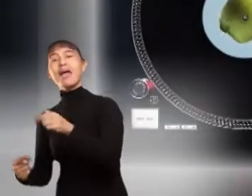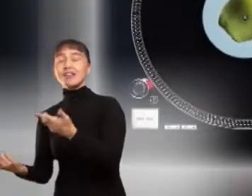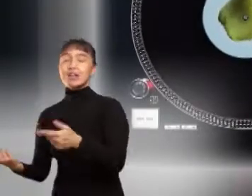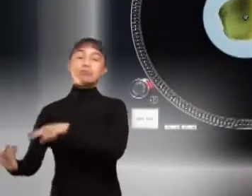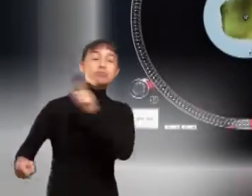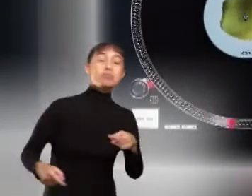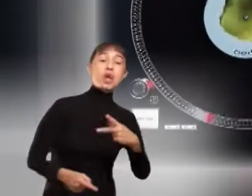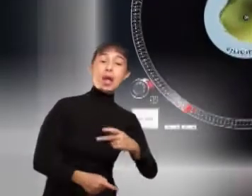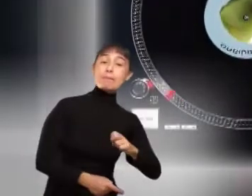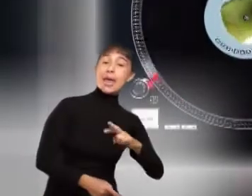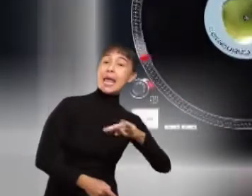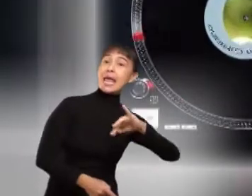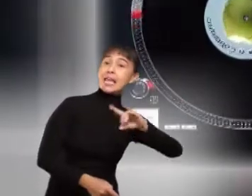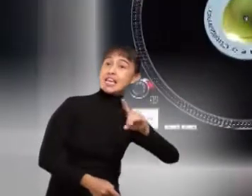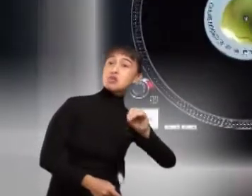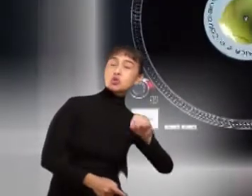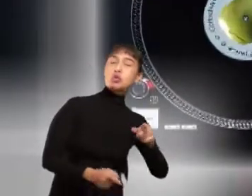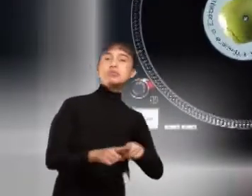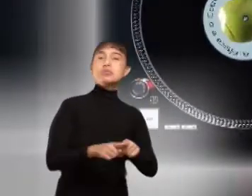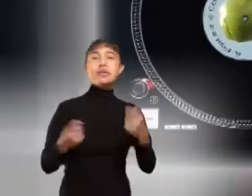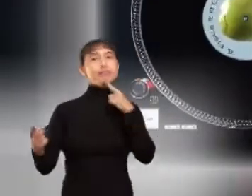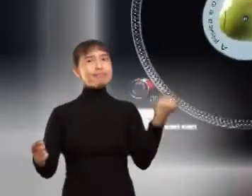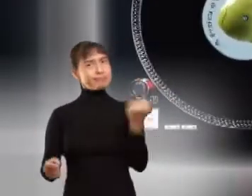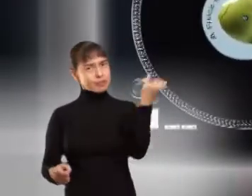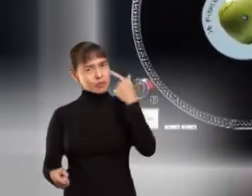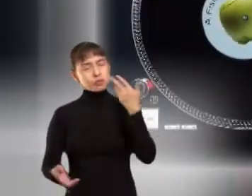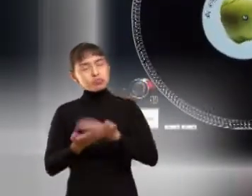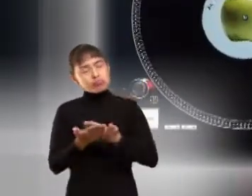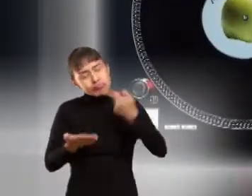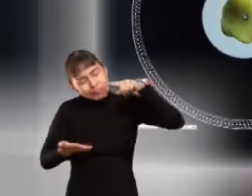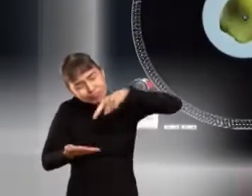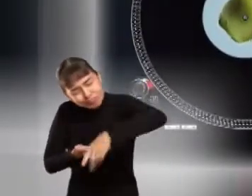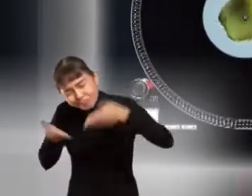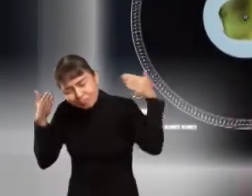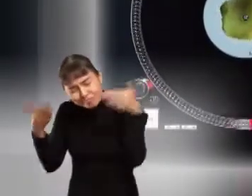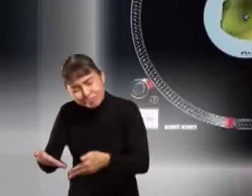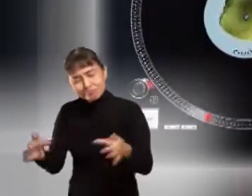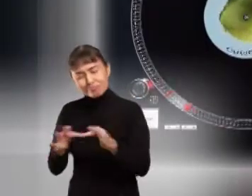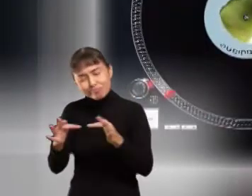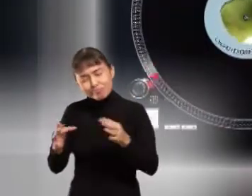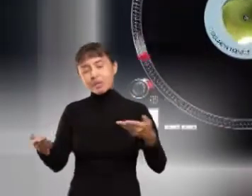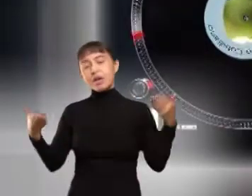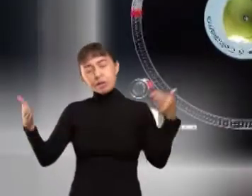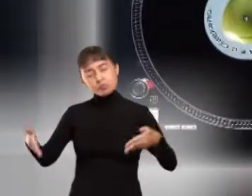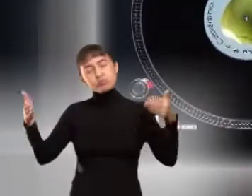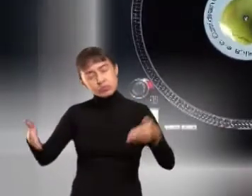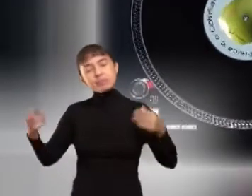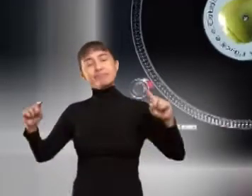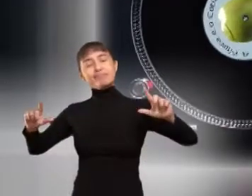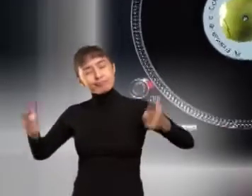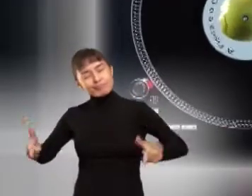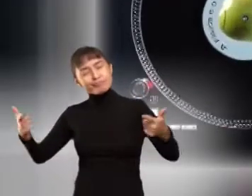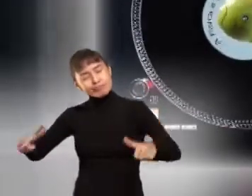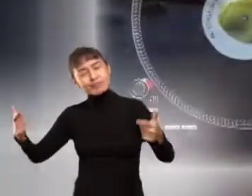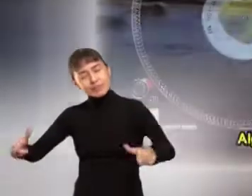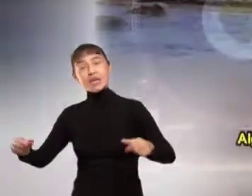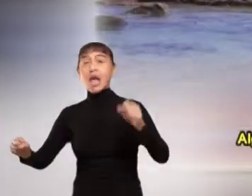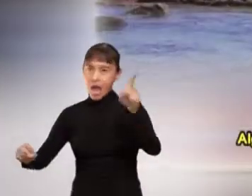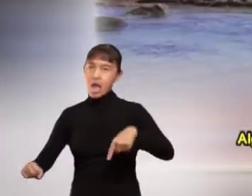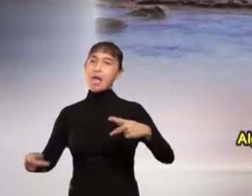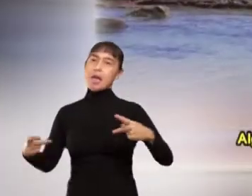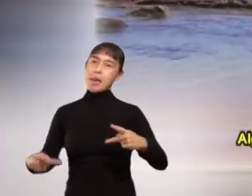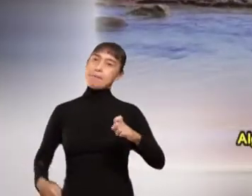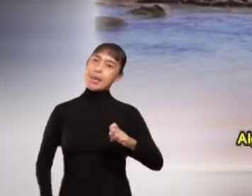e frequência são importantíssimos no estudo dos fenômenos repetitivos, também chamados de